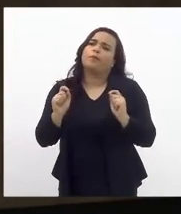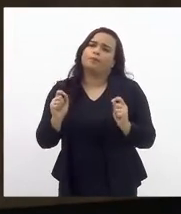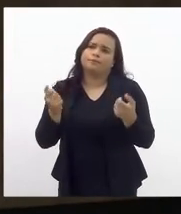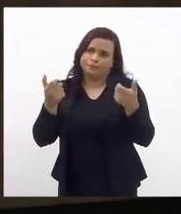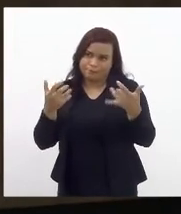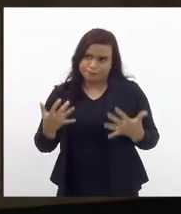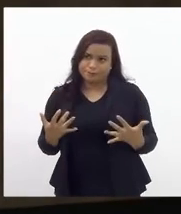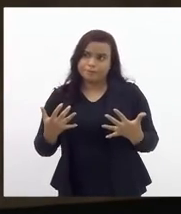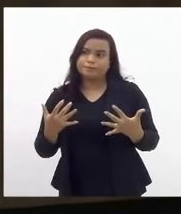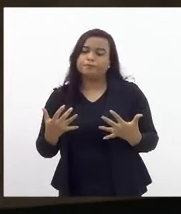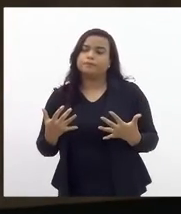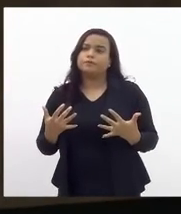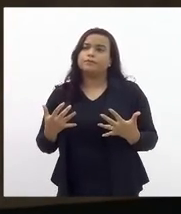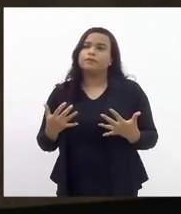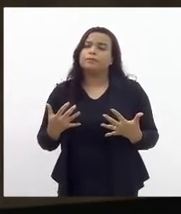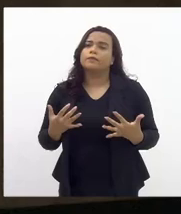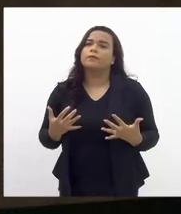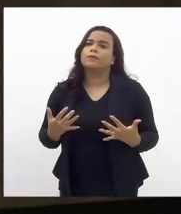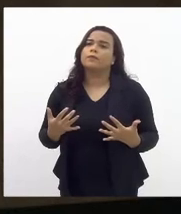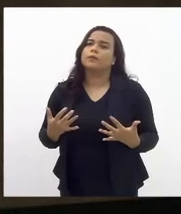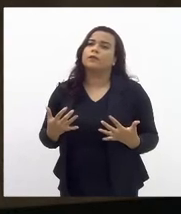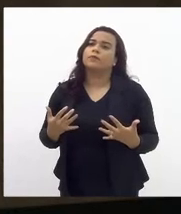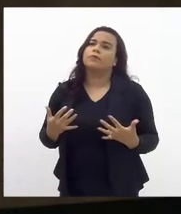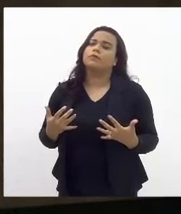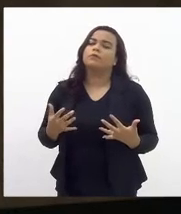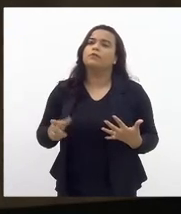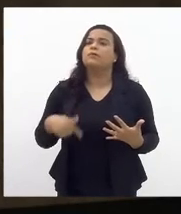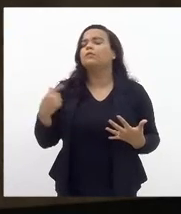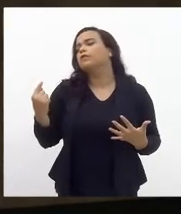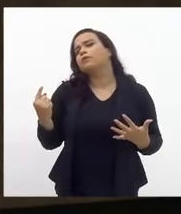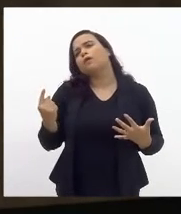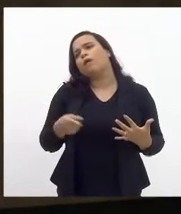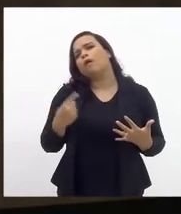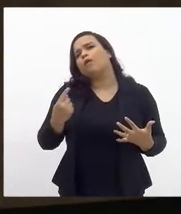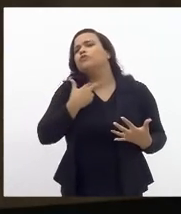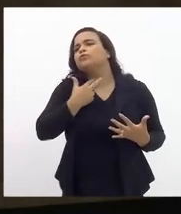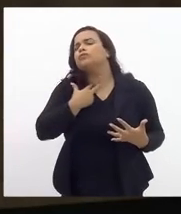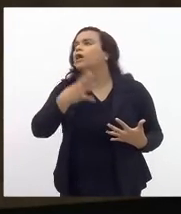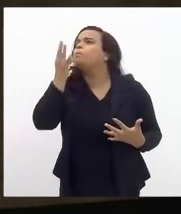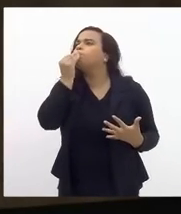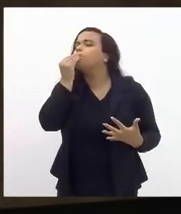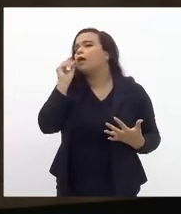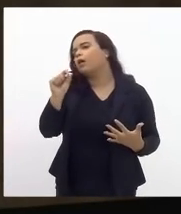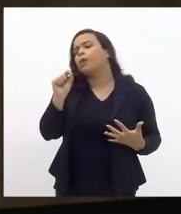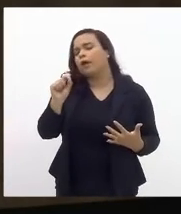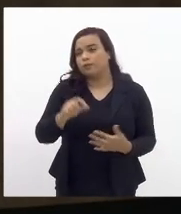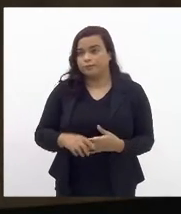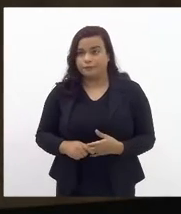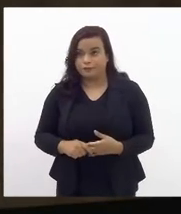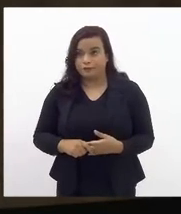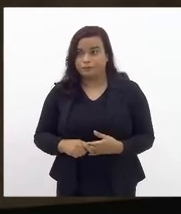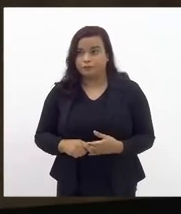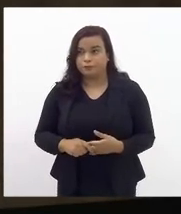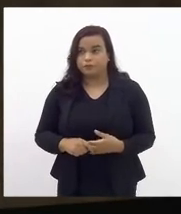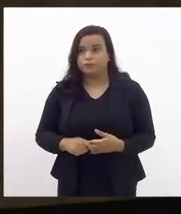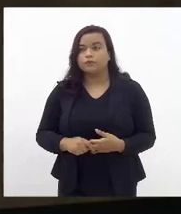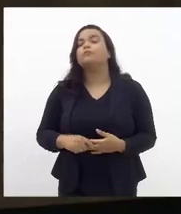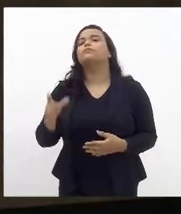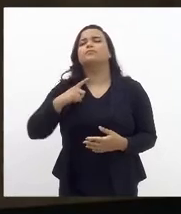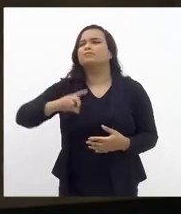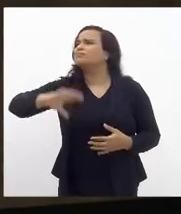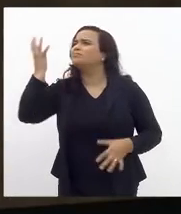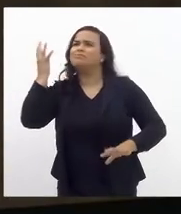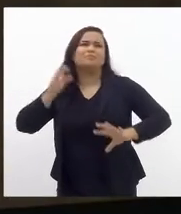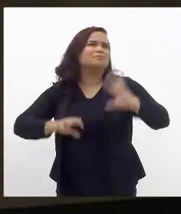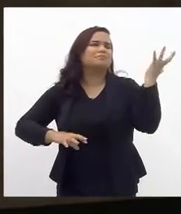uma manifestação, porque não poderia silenciar diante das aberrações que eu